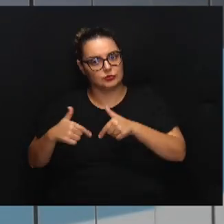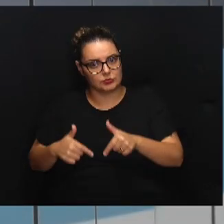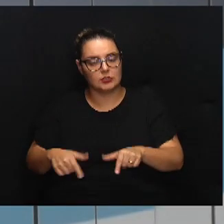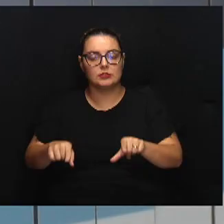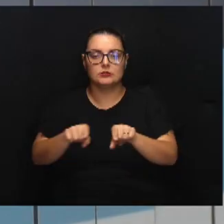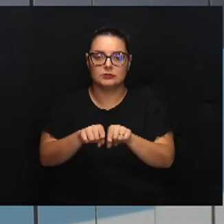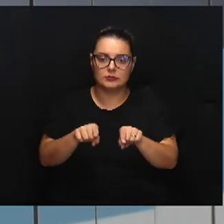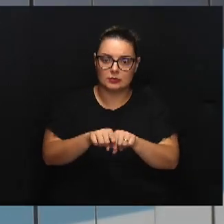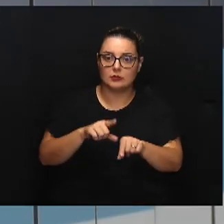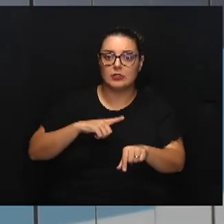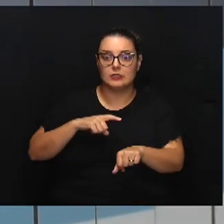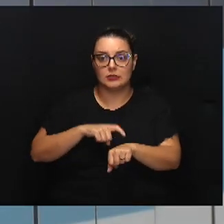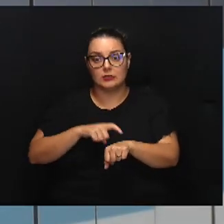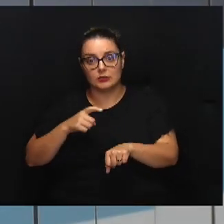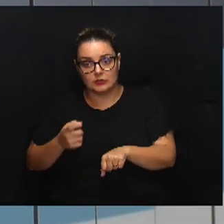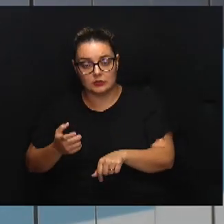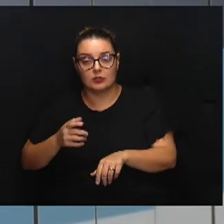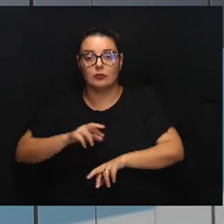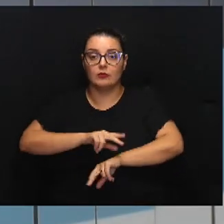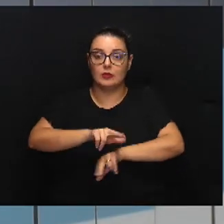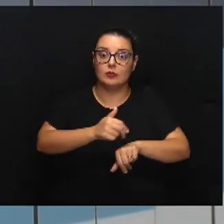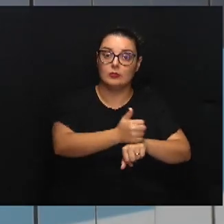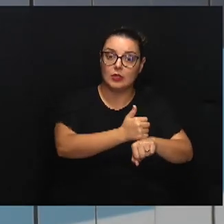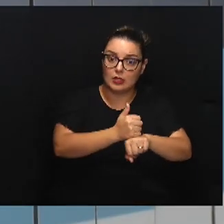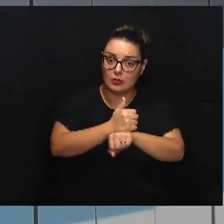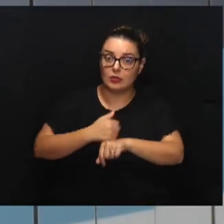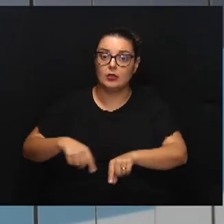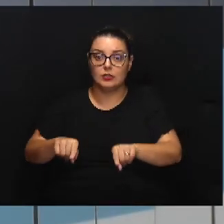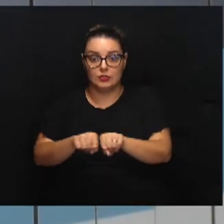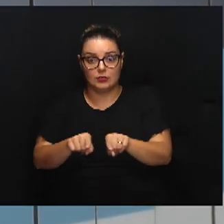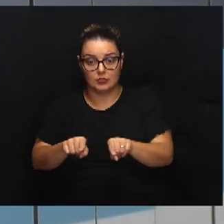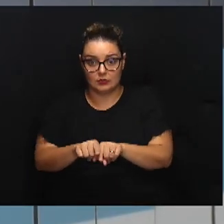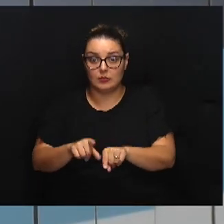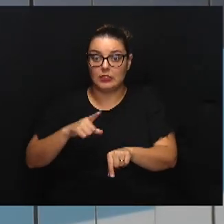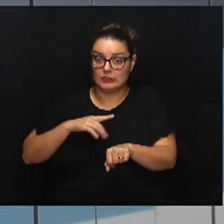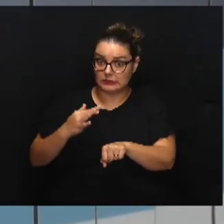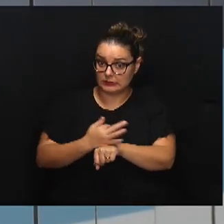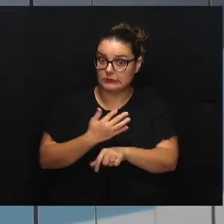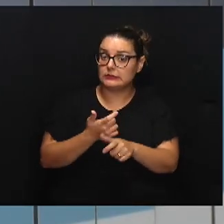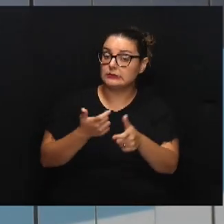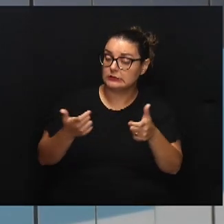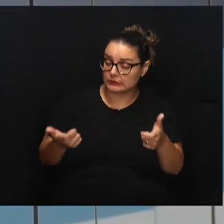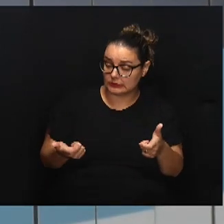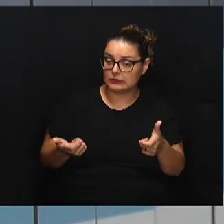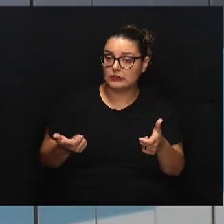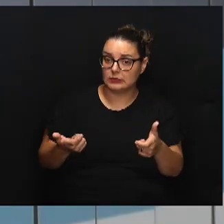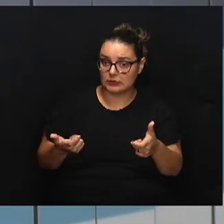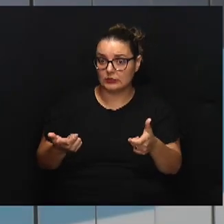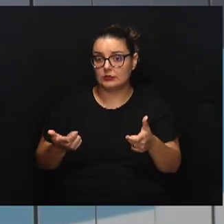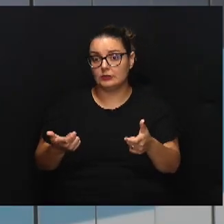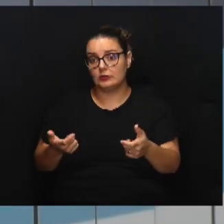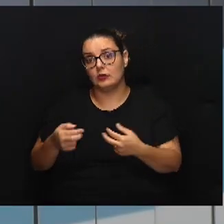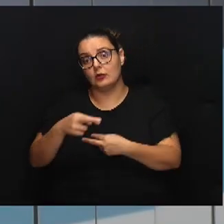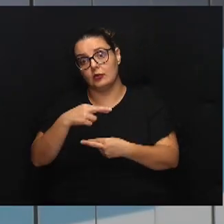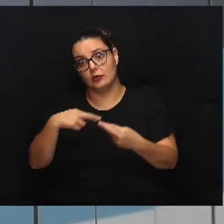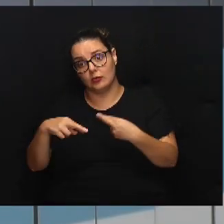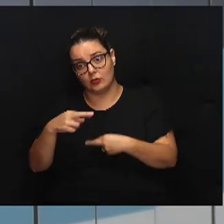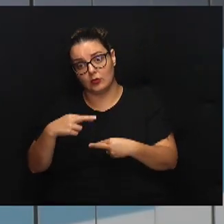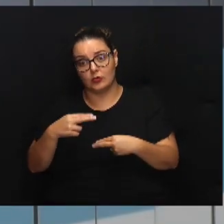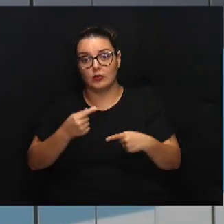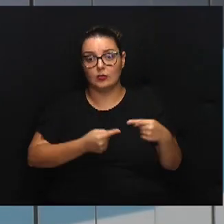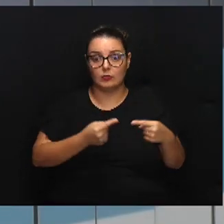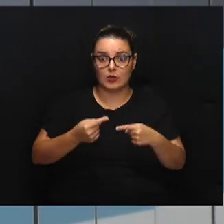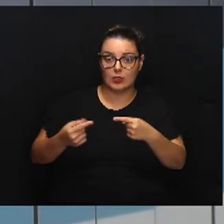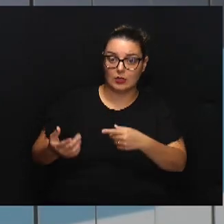também leva tempo. Então, muitos profissionais de saúde também têm uma resistência grande com relação a